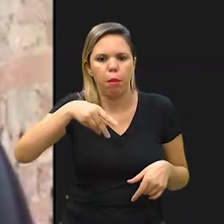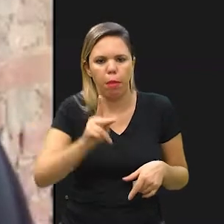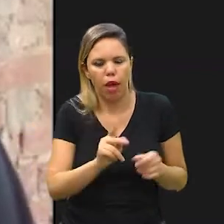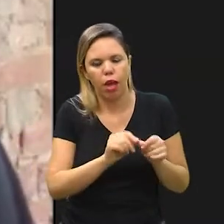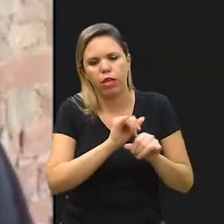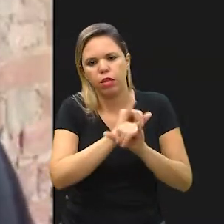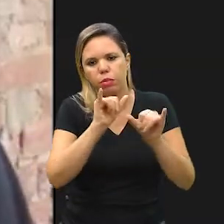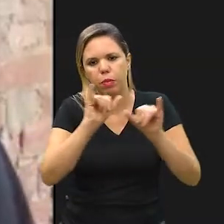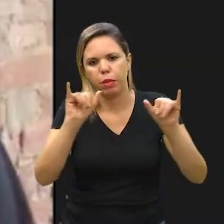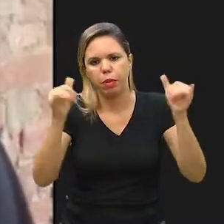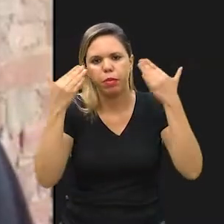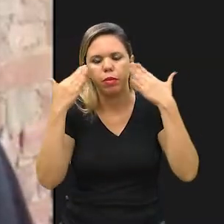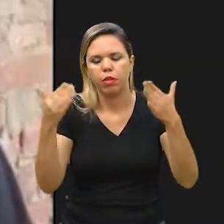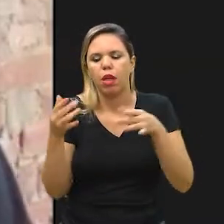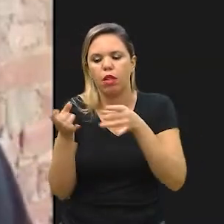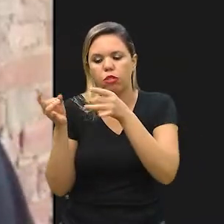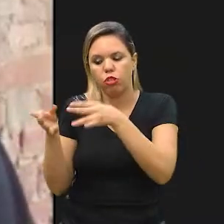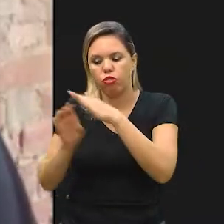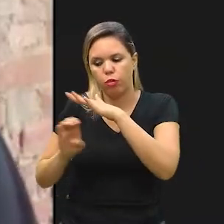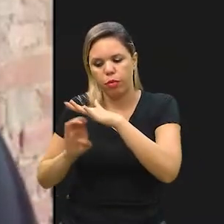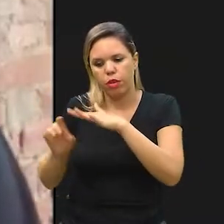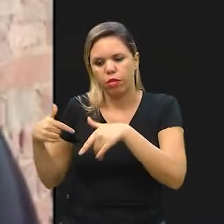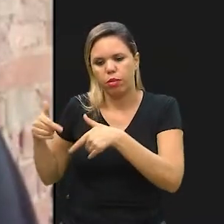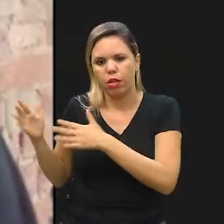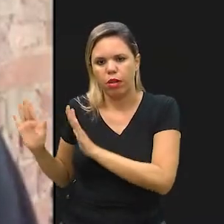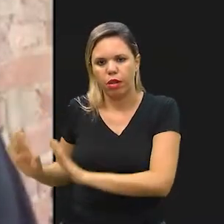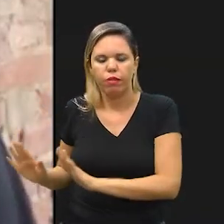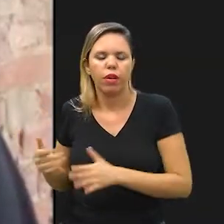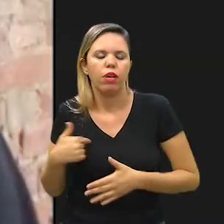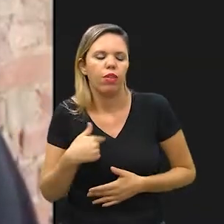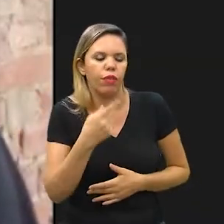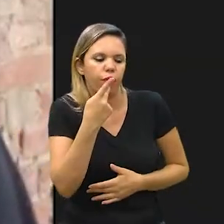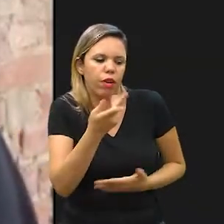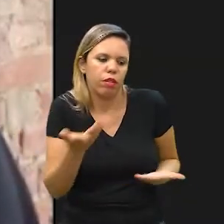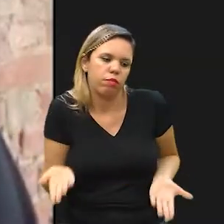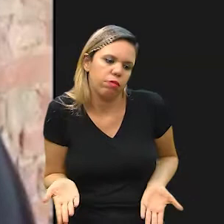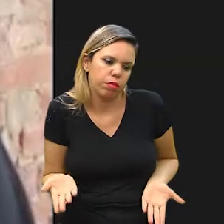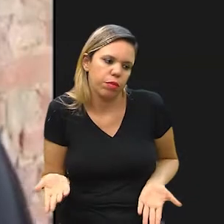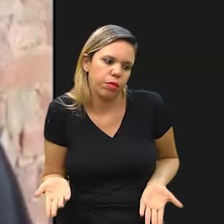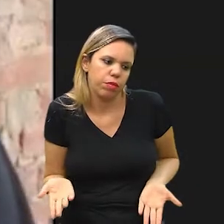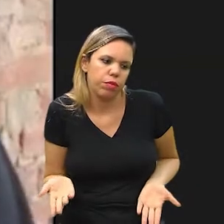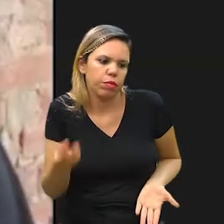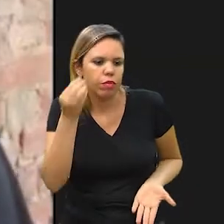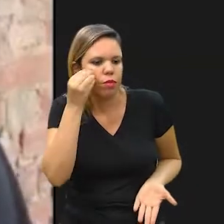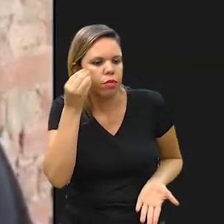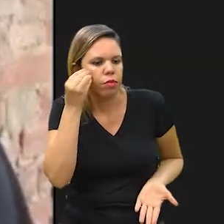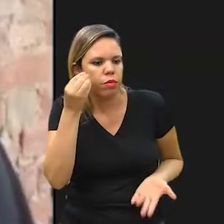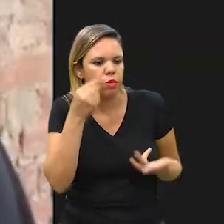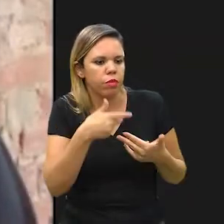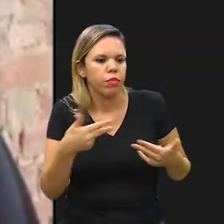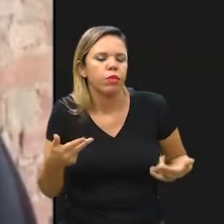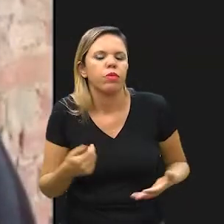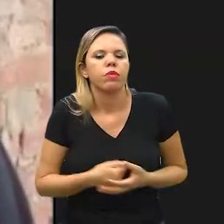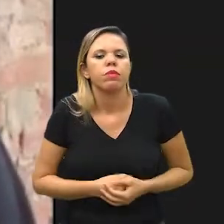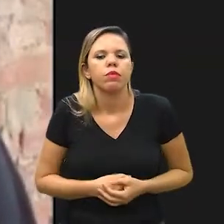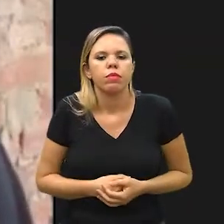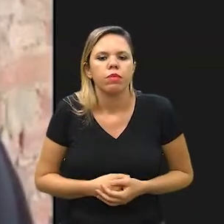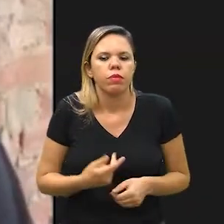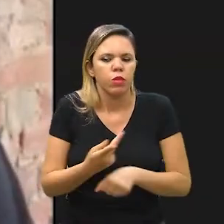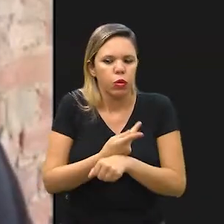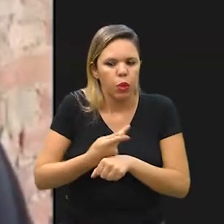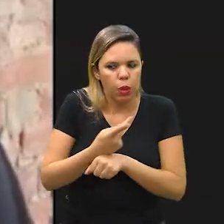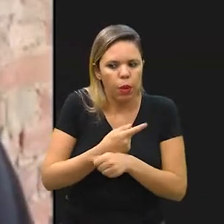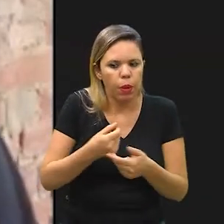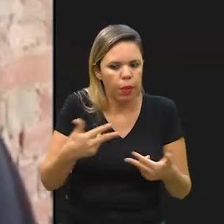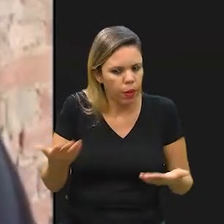saí da empresa que eu estava, e aí eu falei, eu vou tentar alguma coisa, né, procurar alguma